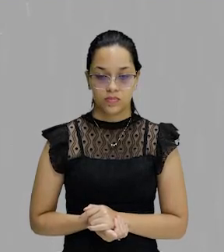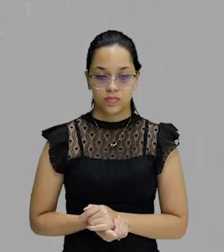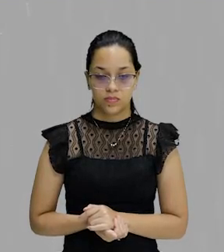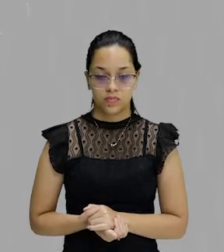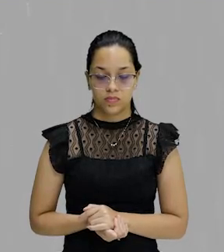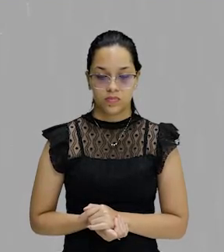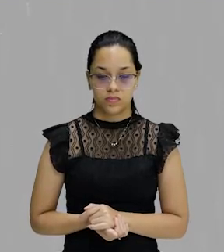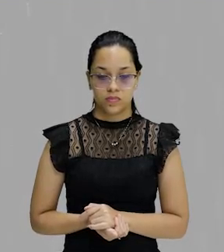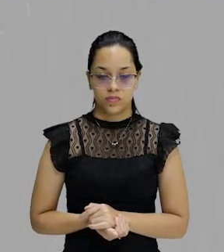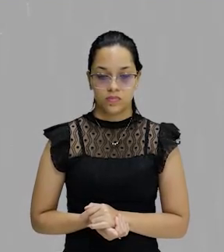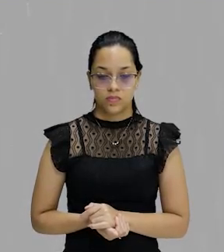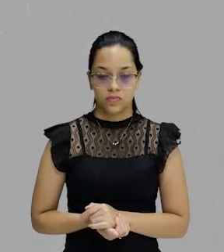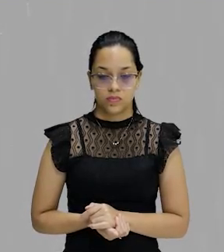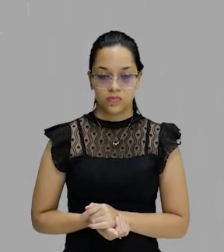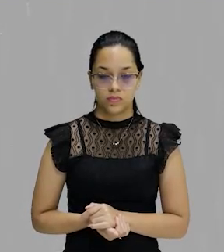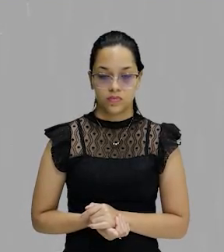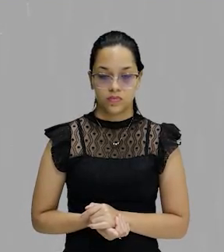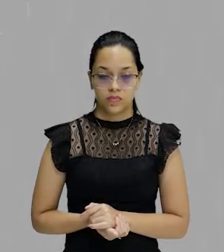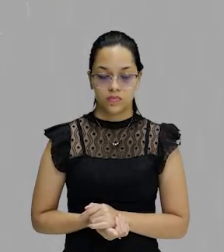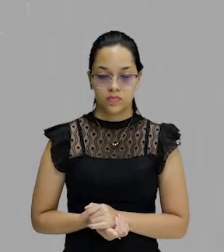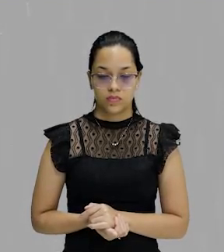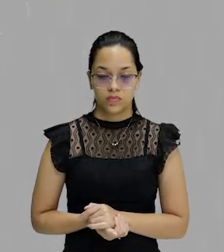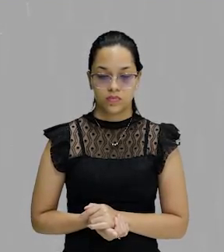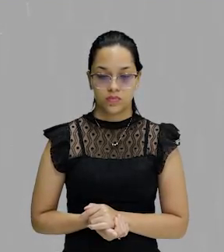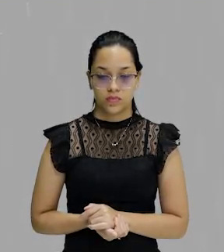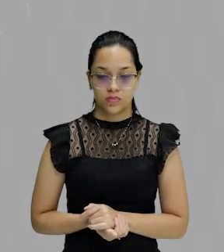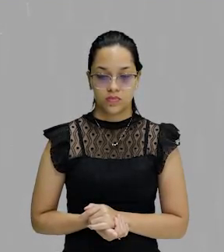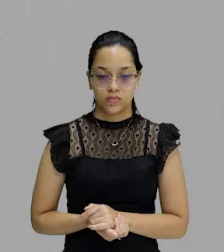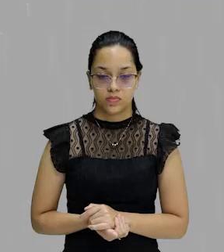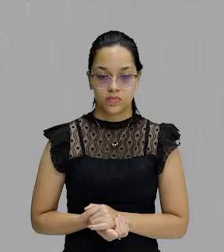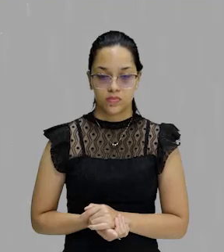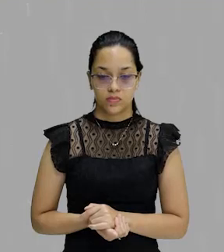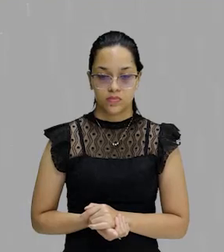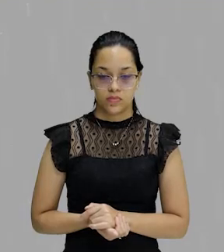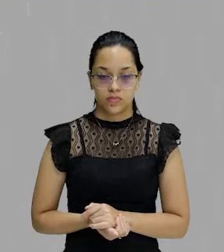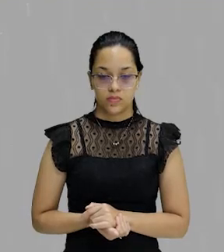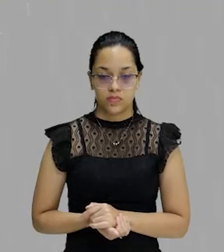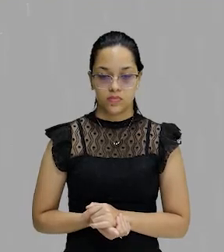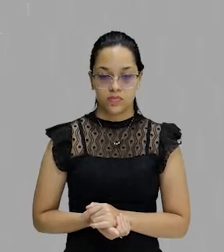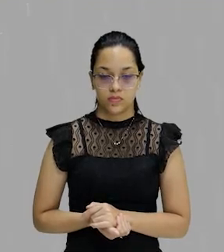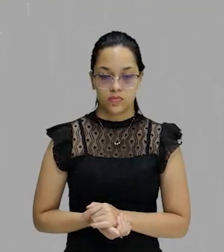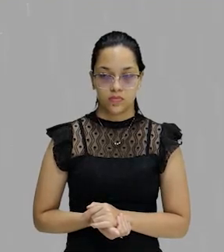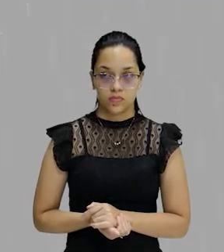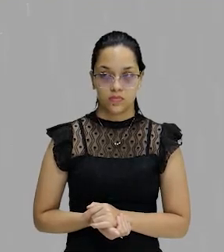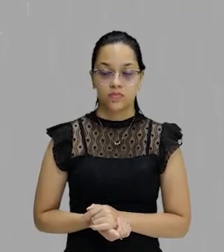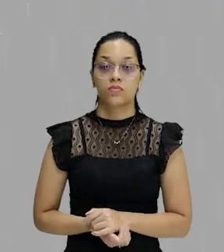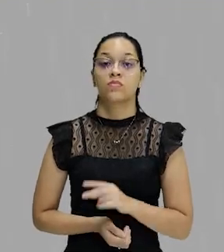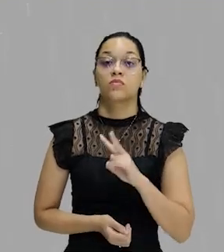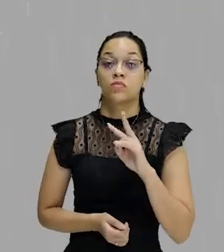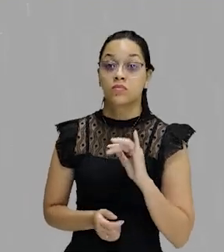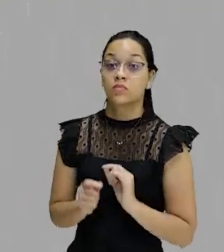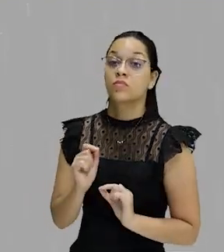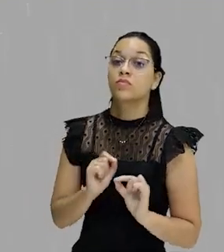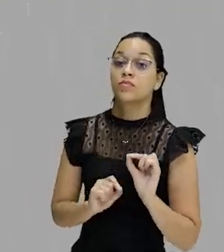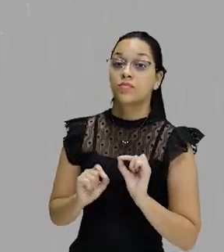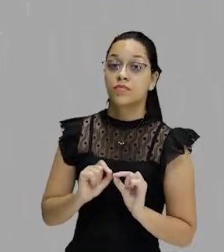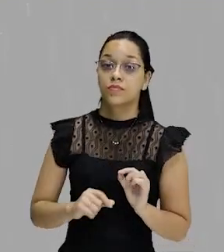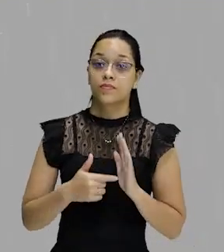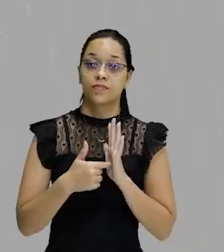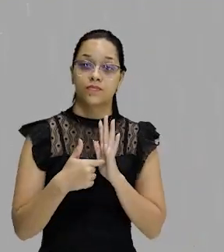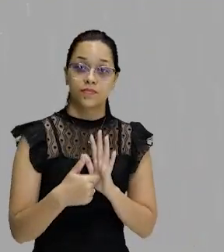em dinheiro feito por ele, ao cristão Antônio. Olha só, ele vai